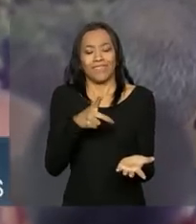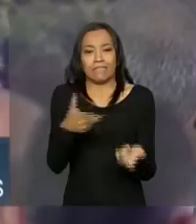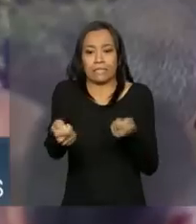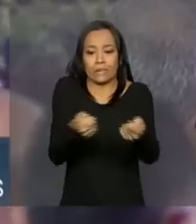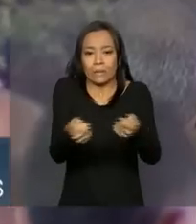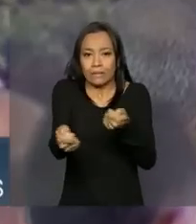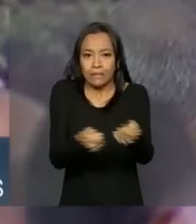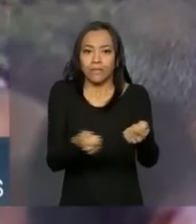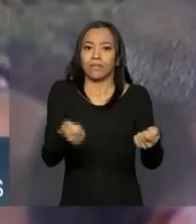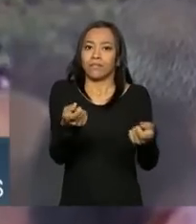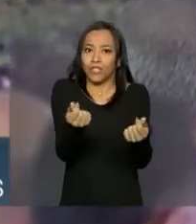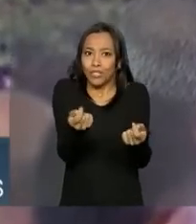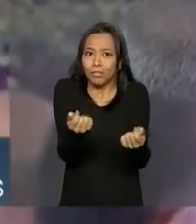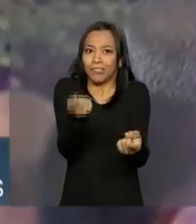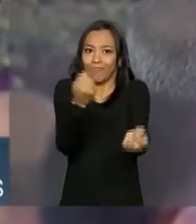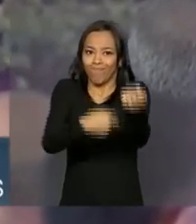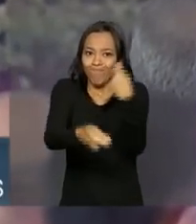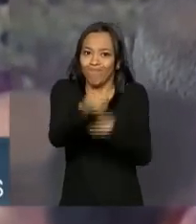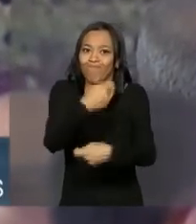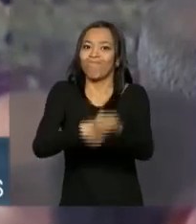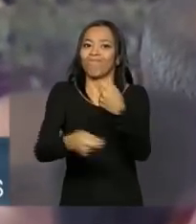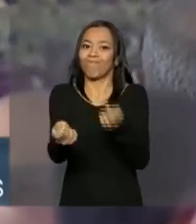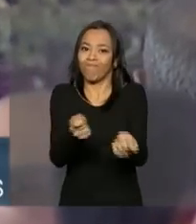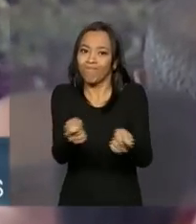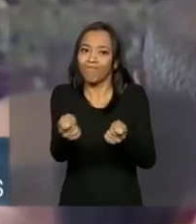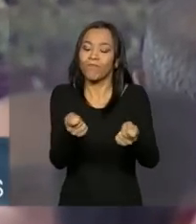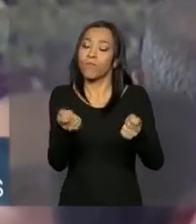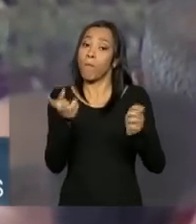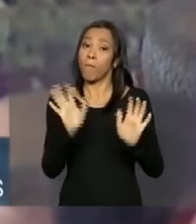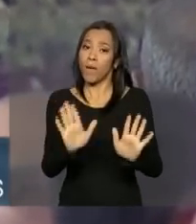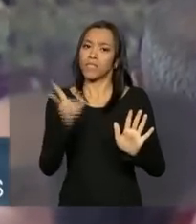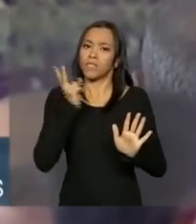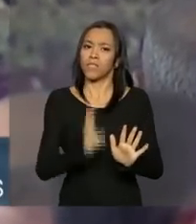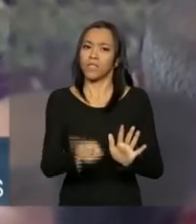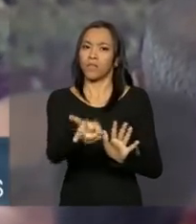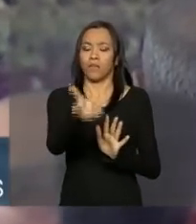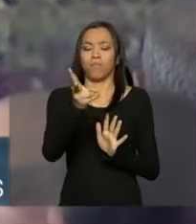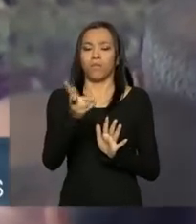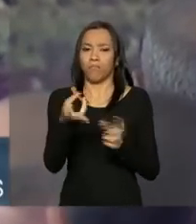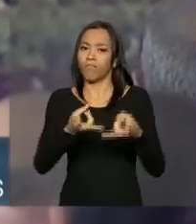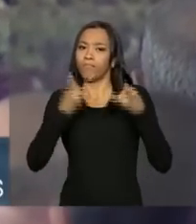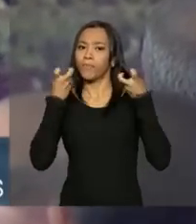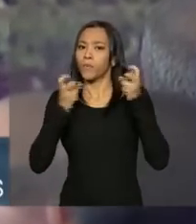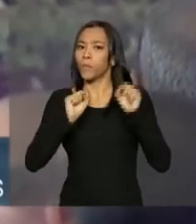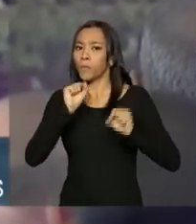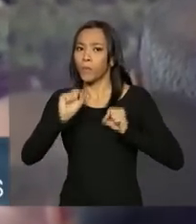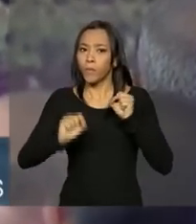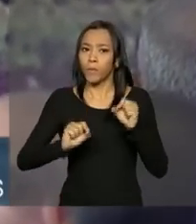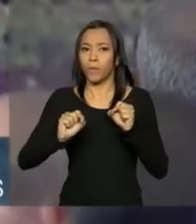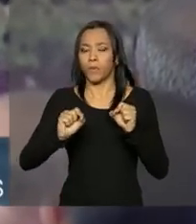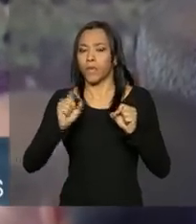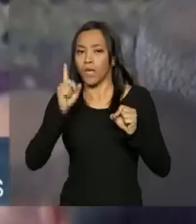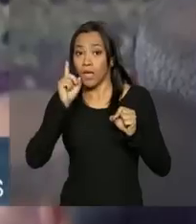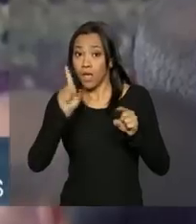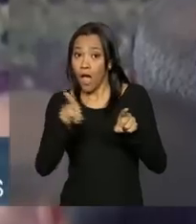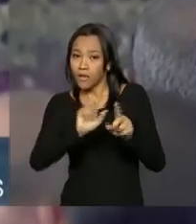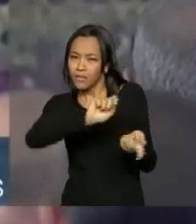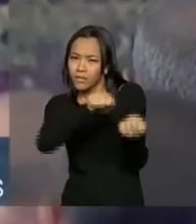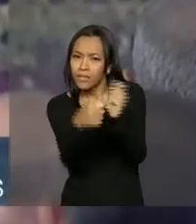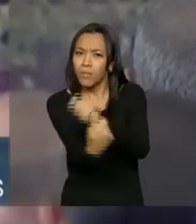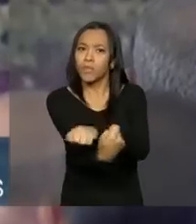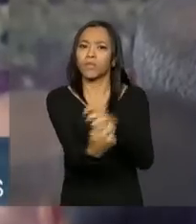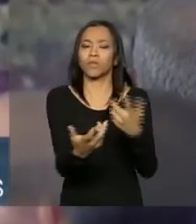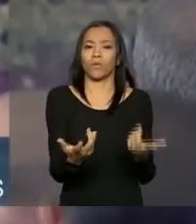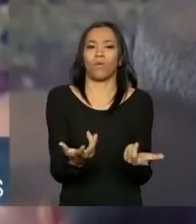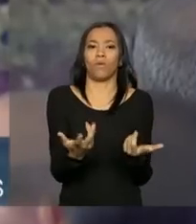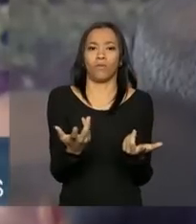fiscal, precisamos olhar sempre que as revisões de prazo e as adaptações